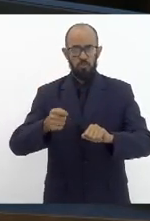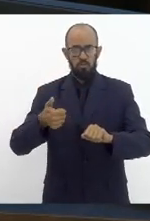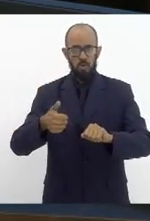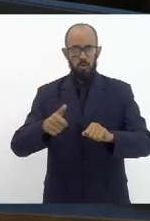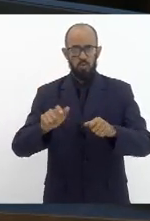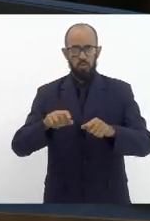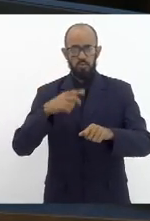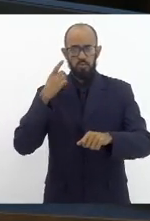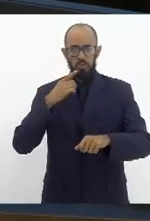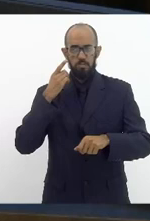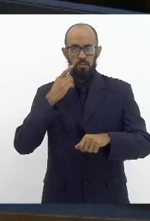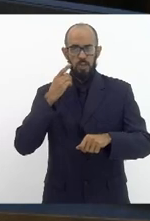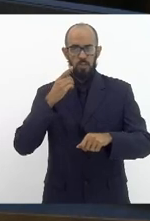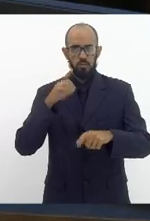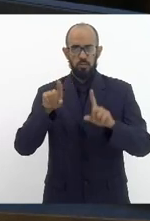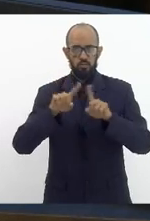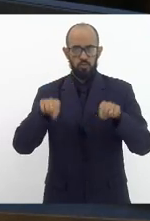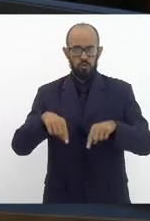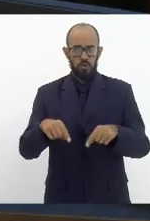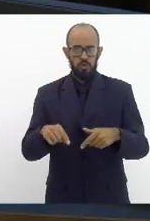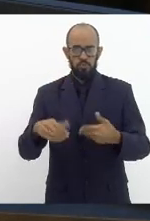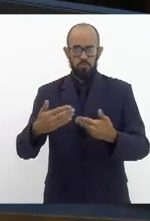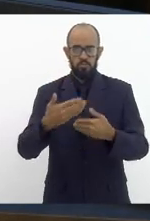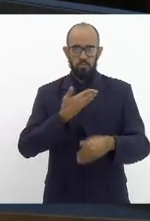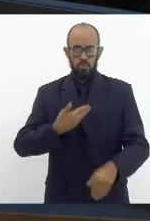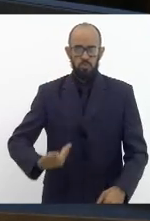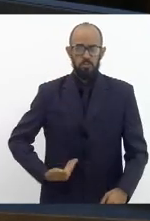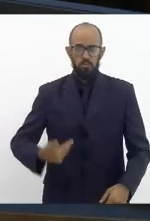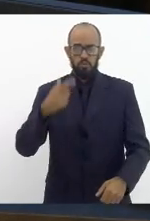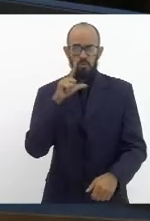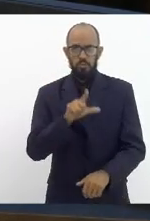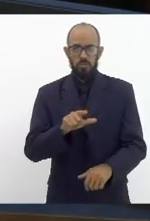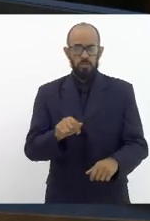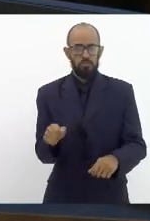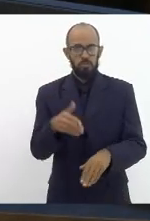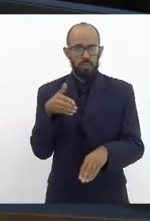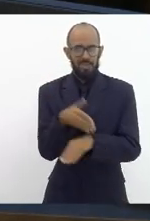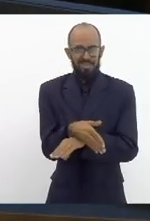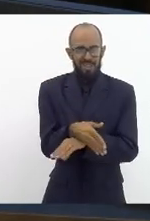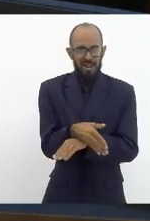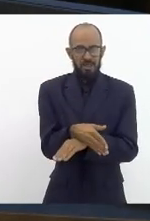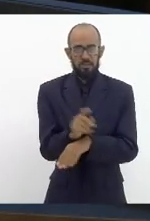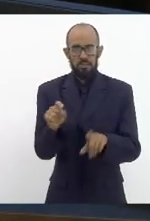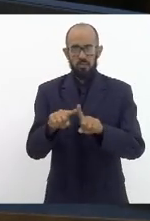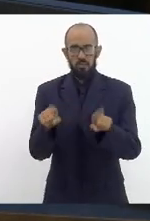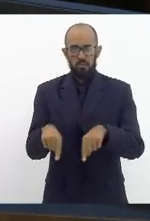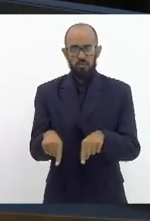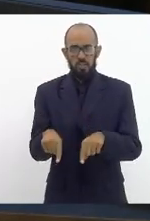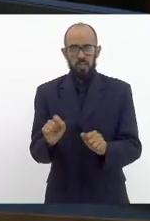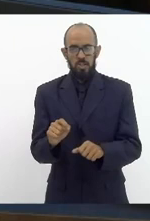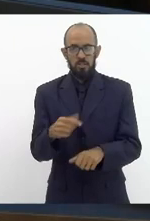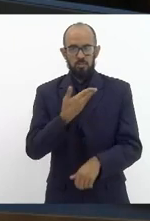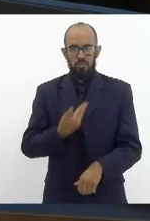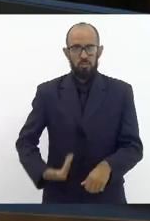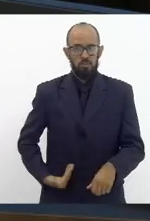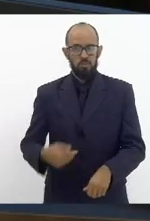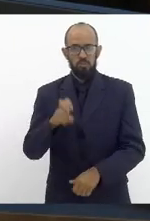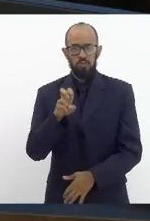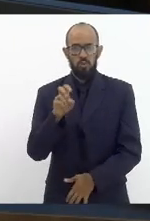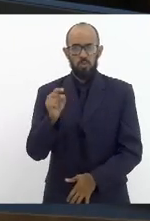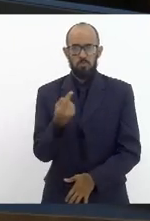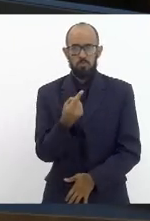da Comissão de Servidores Públicos, nós conseguimos que ingressassem no serviço público 5 mil candidatos, muitos